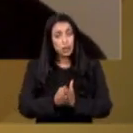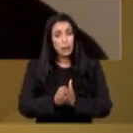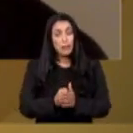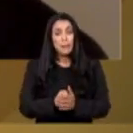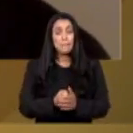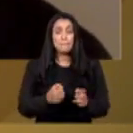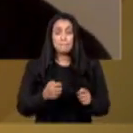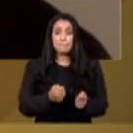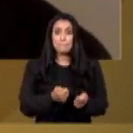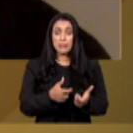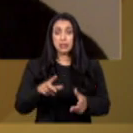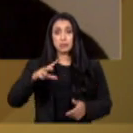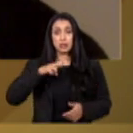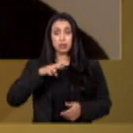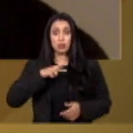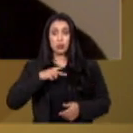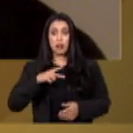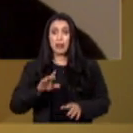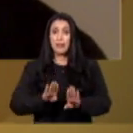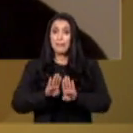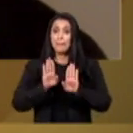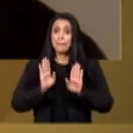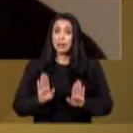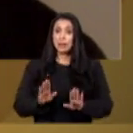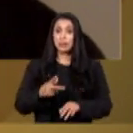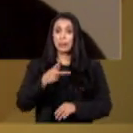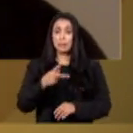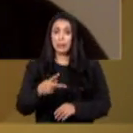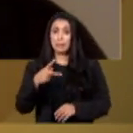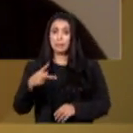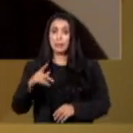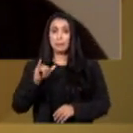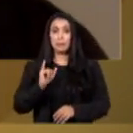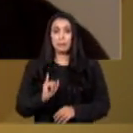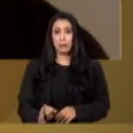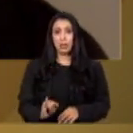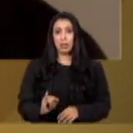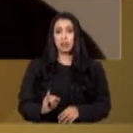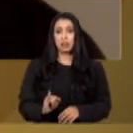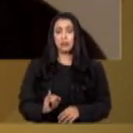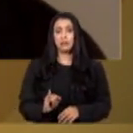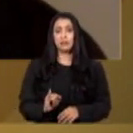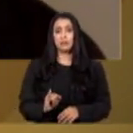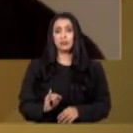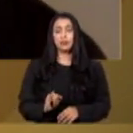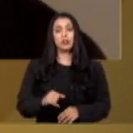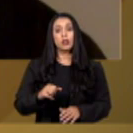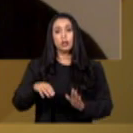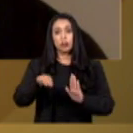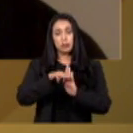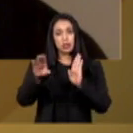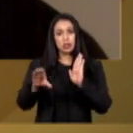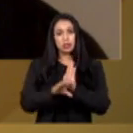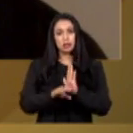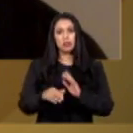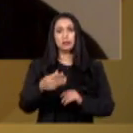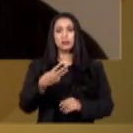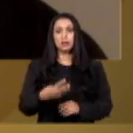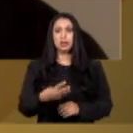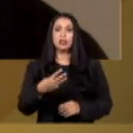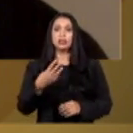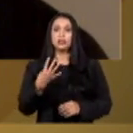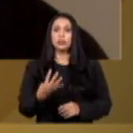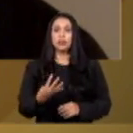segurança de concreto deve transp não esteja lisa do que uti projetos turma da segurança 3473